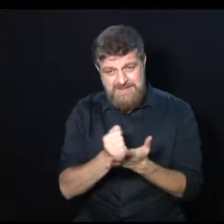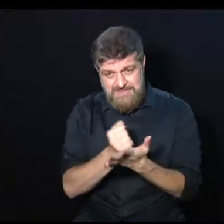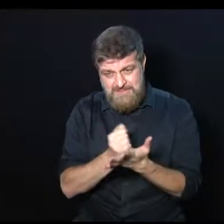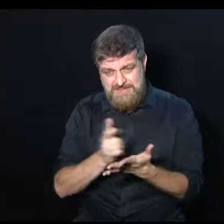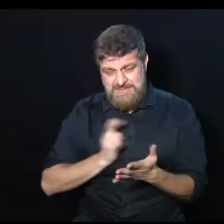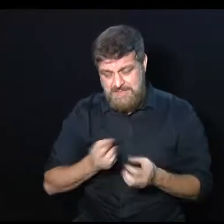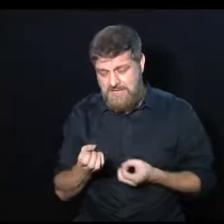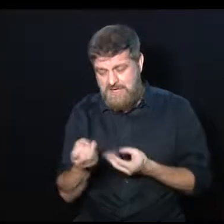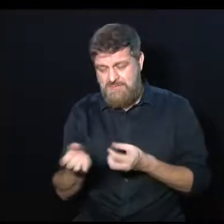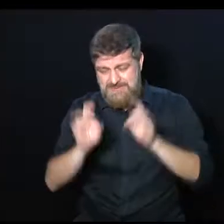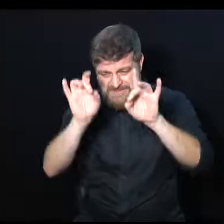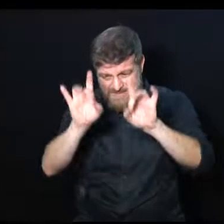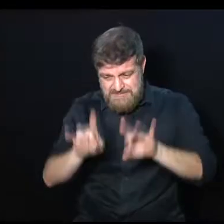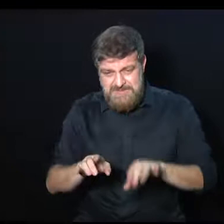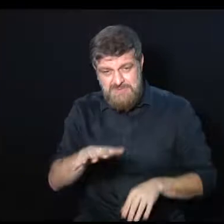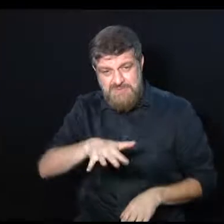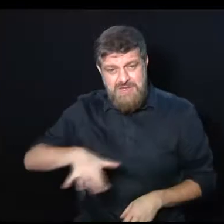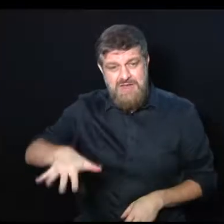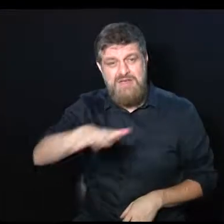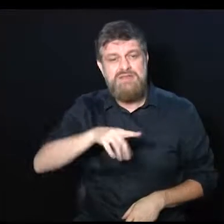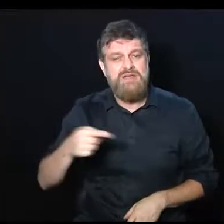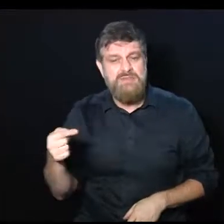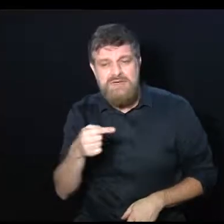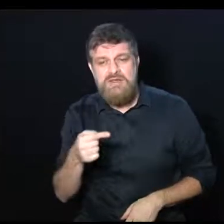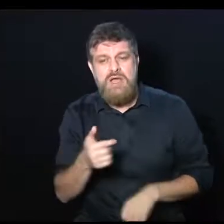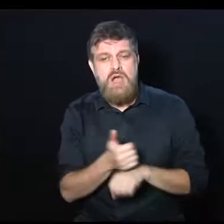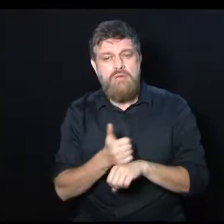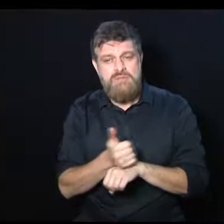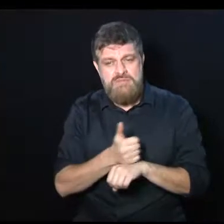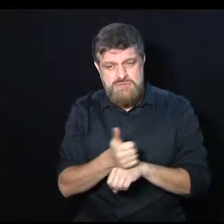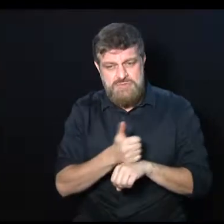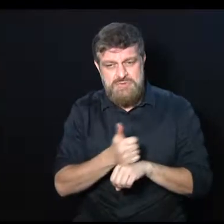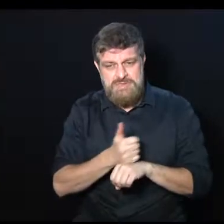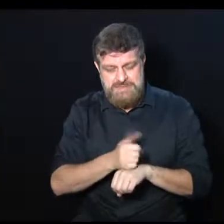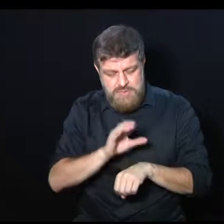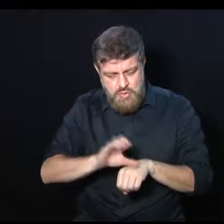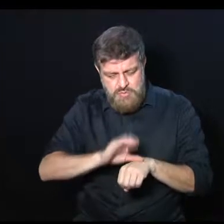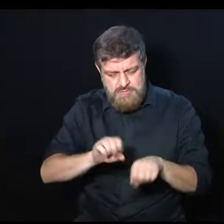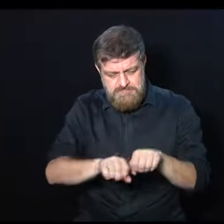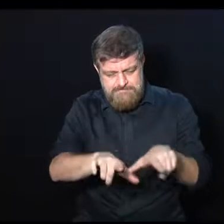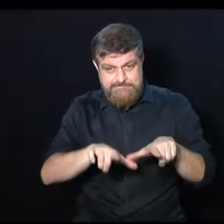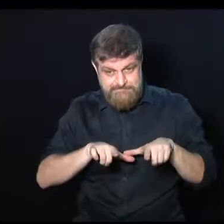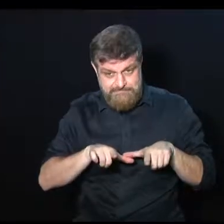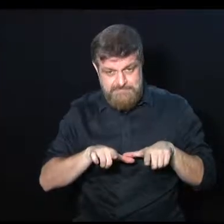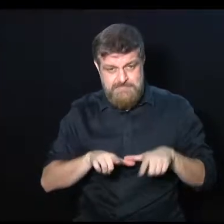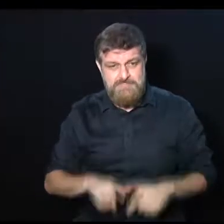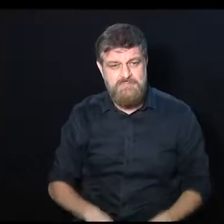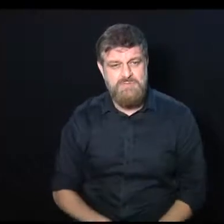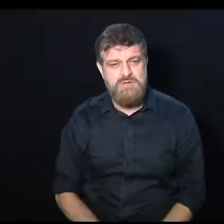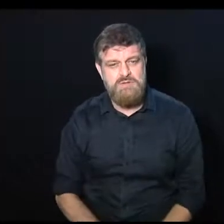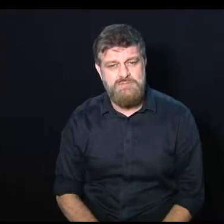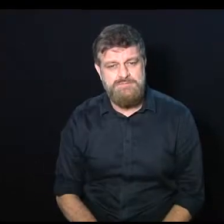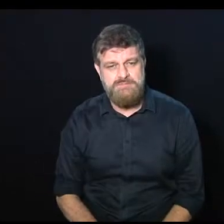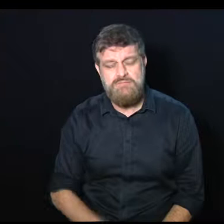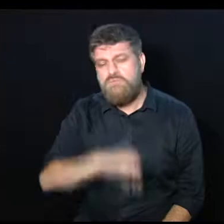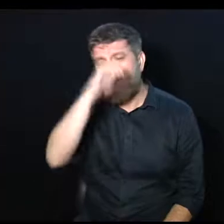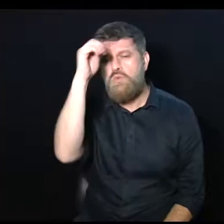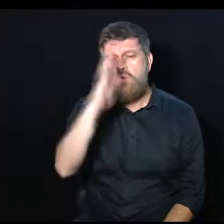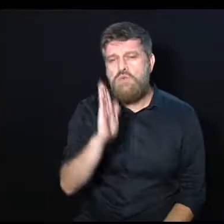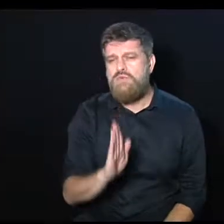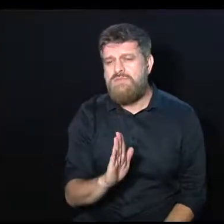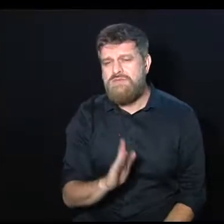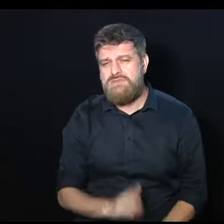nós temos a questão da toxicologia analítica, que são farmacêuticos qualificados para esse tipo de atendimento. Temos no Brasil,